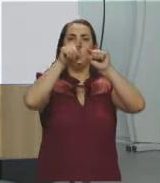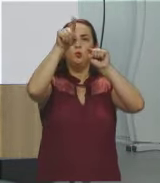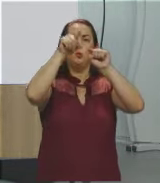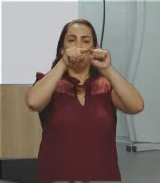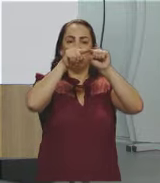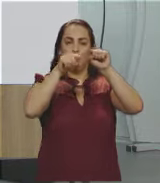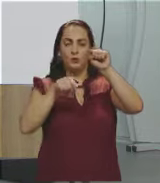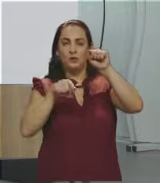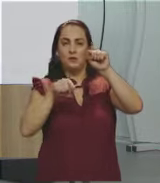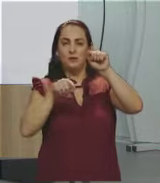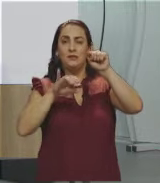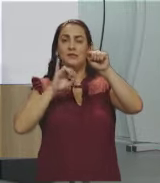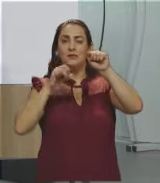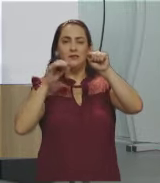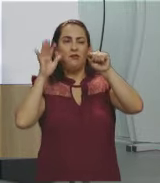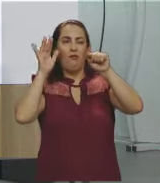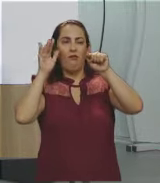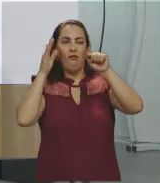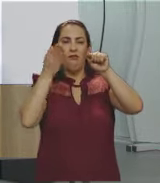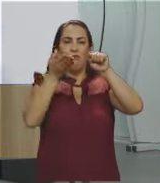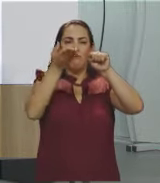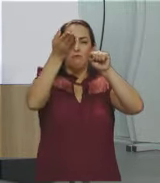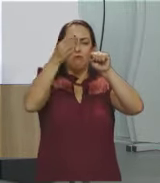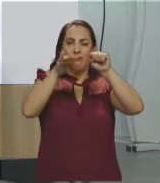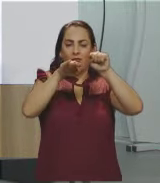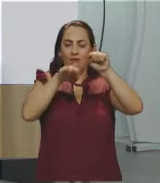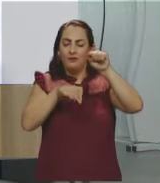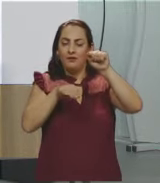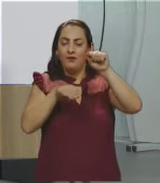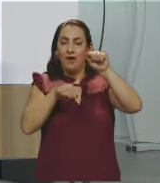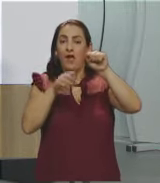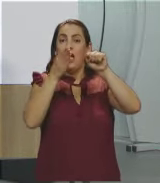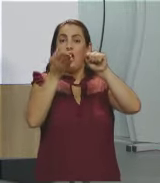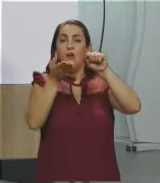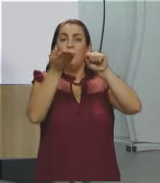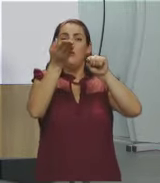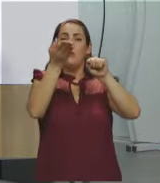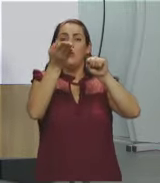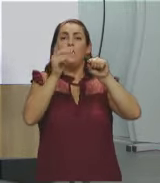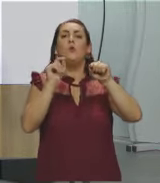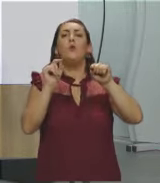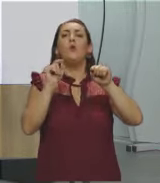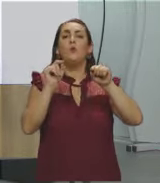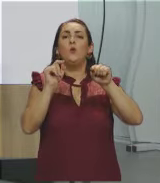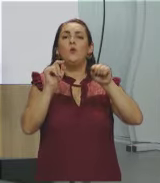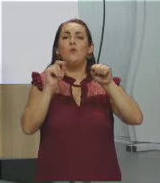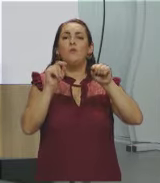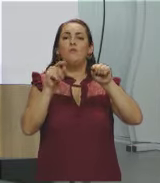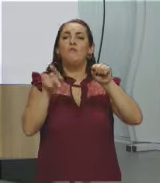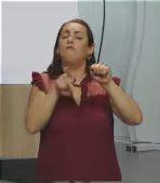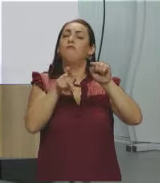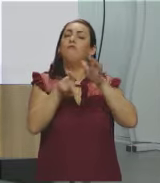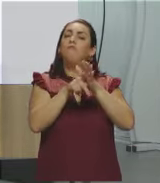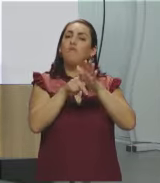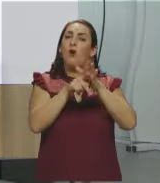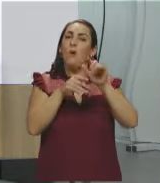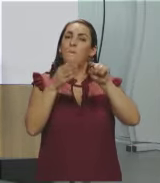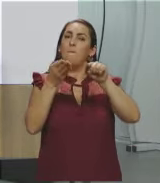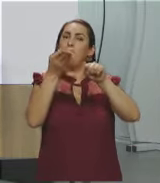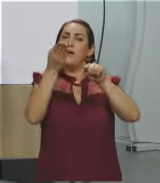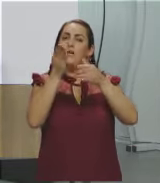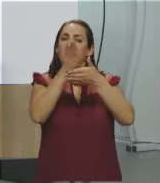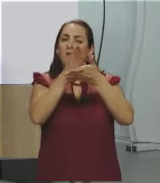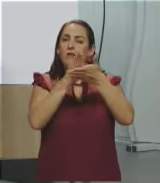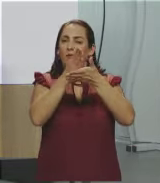caminho de cima e do de baixo, o que vocês percebem? Que o caminho de cima, ele tem metade do valor da resistência do caminho de baixo. Um é 6,